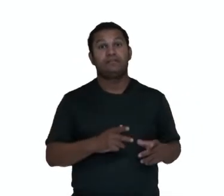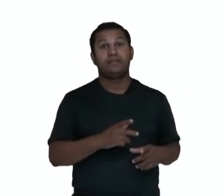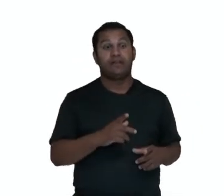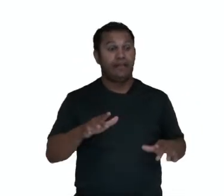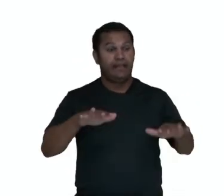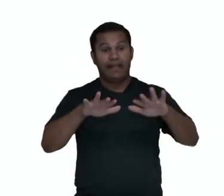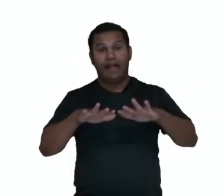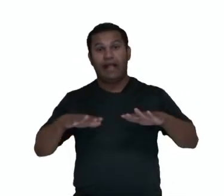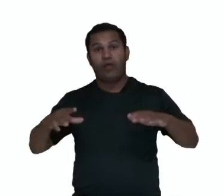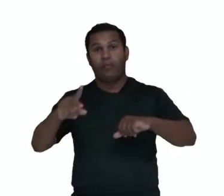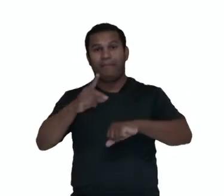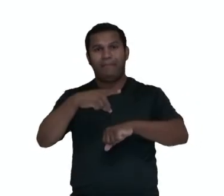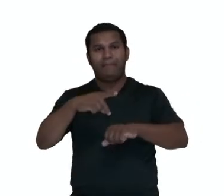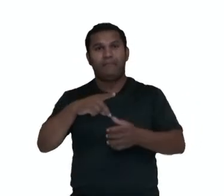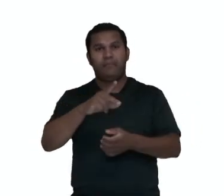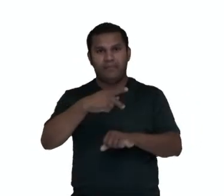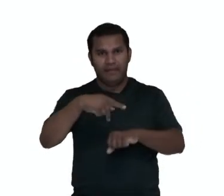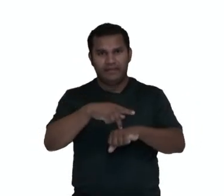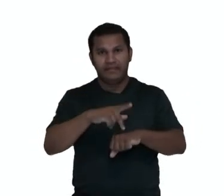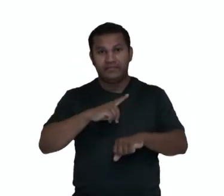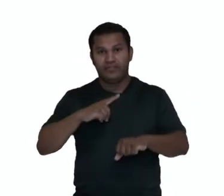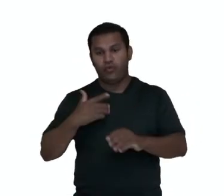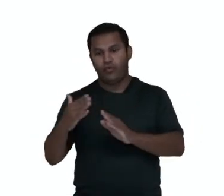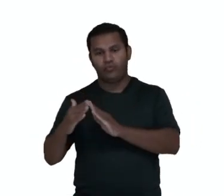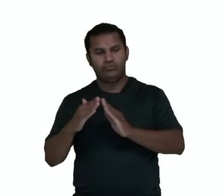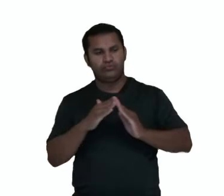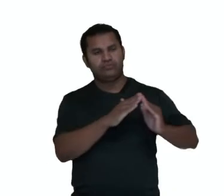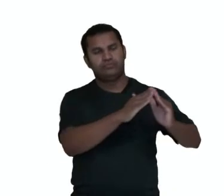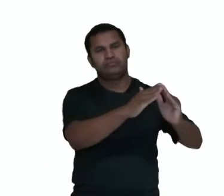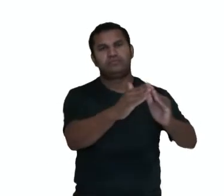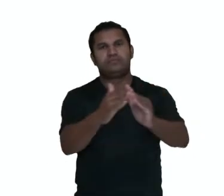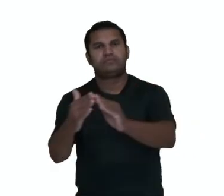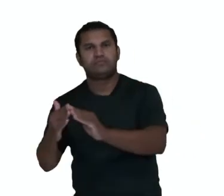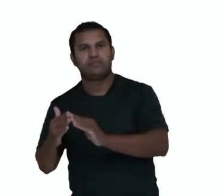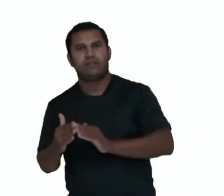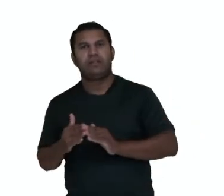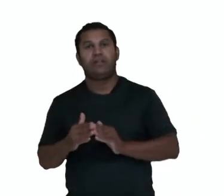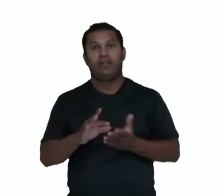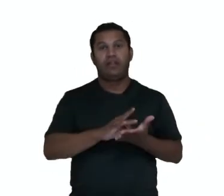região. Ali a cidade de Tenochtitlan, né,